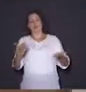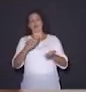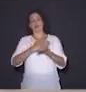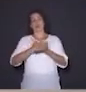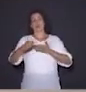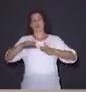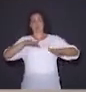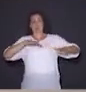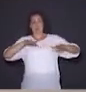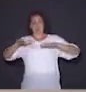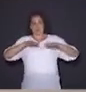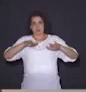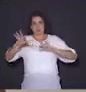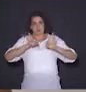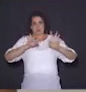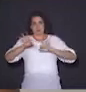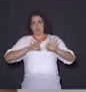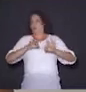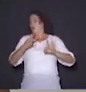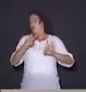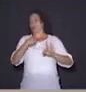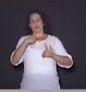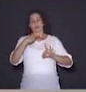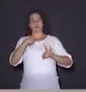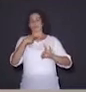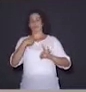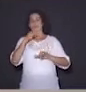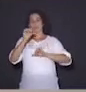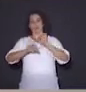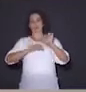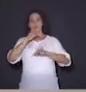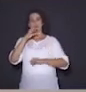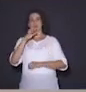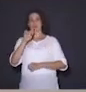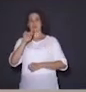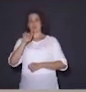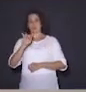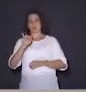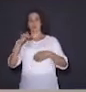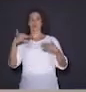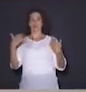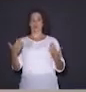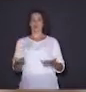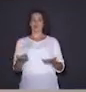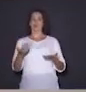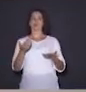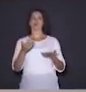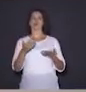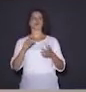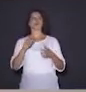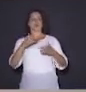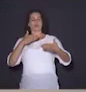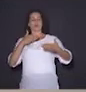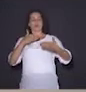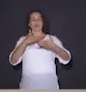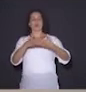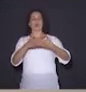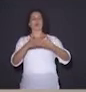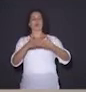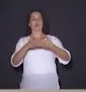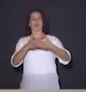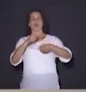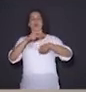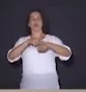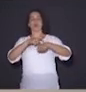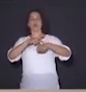que mudanças não seja e não fossem feitas à sua revelia é ea partir disso o prazo foi estendido e o comitê